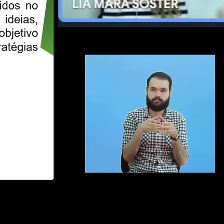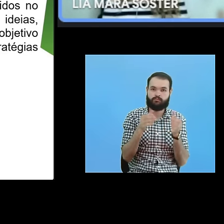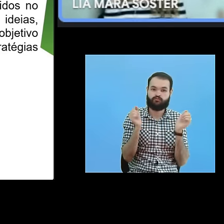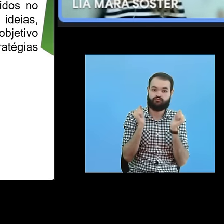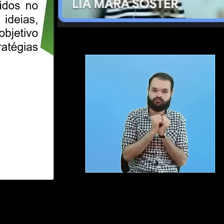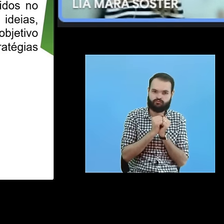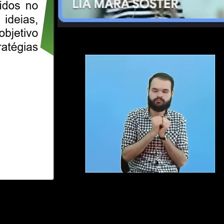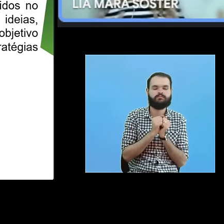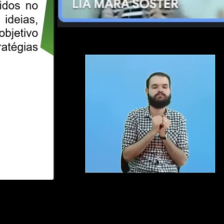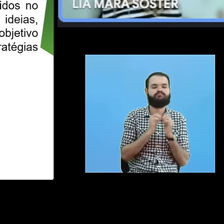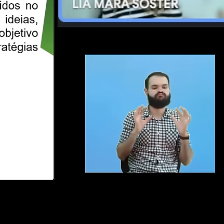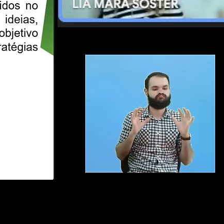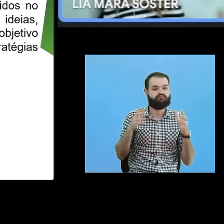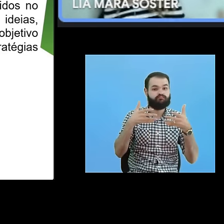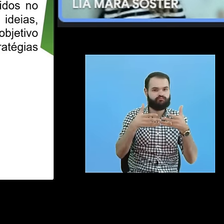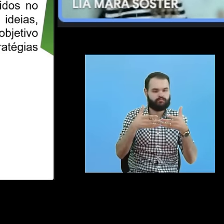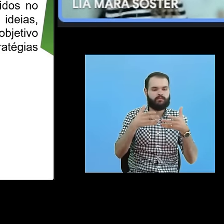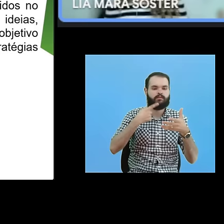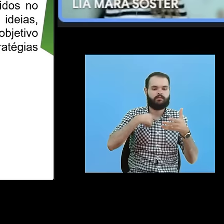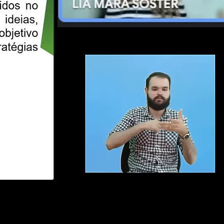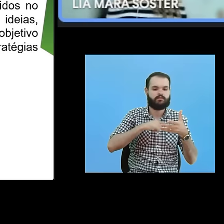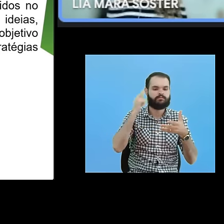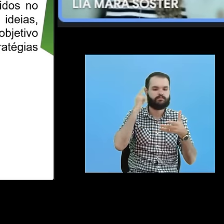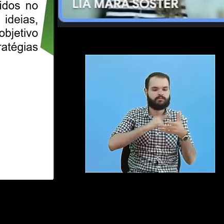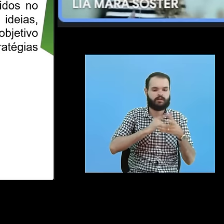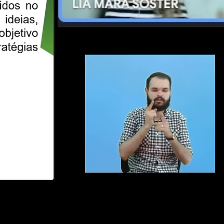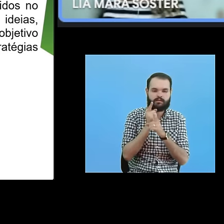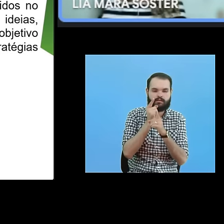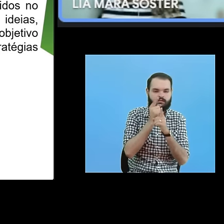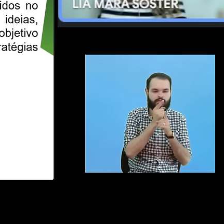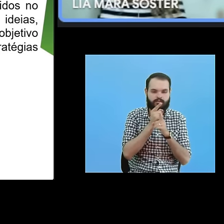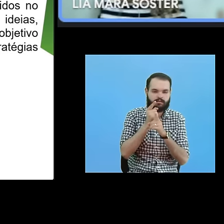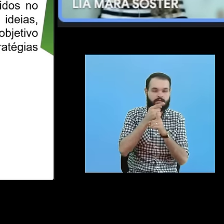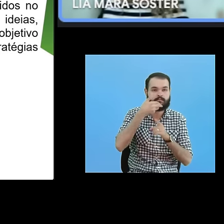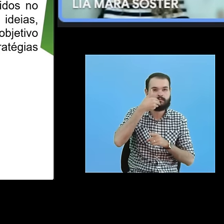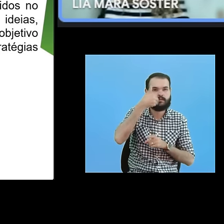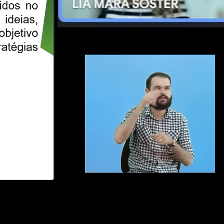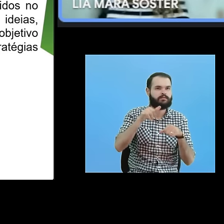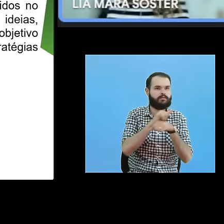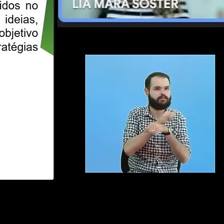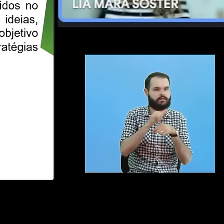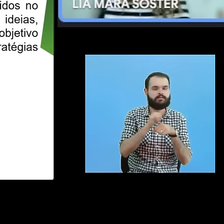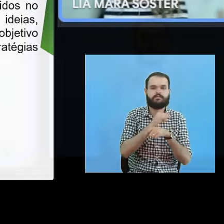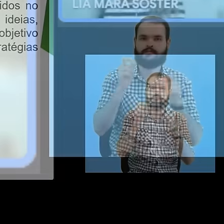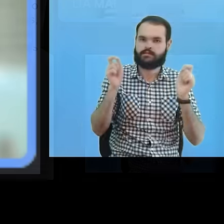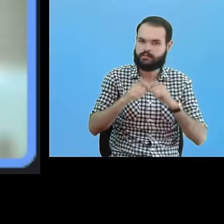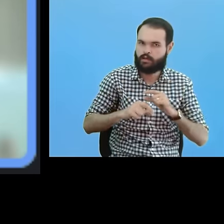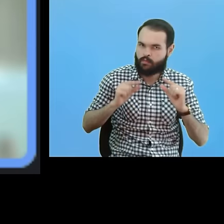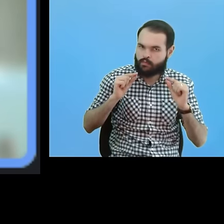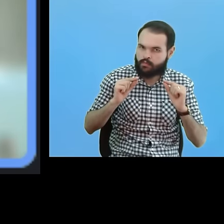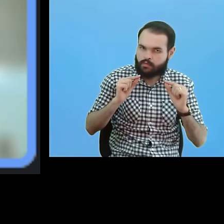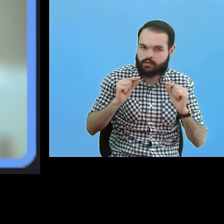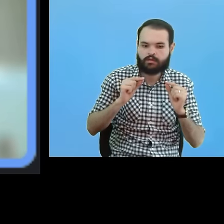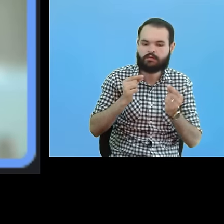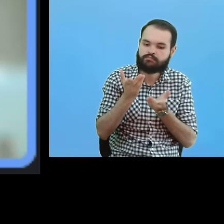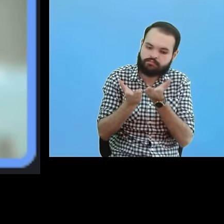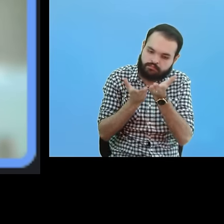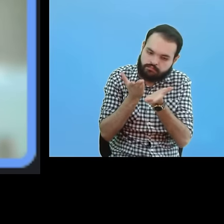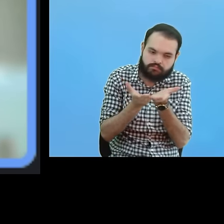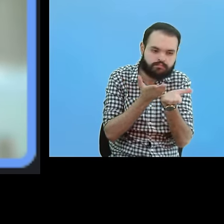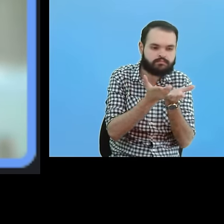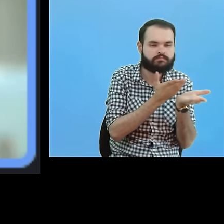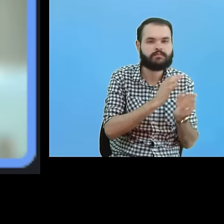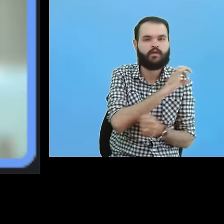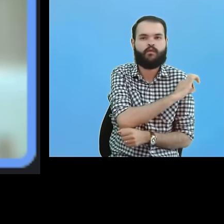para que aí sim a gente consiga encontrar as melhores estratégias, né, de intervenção para fazer com que as